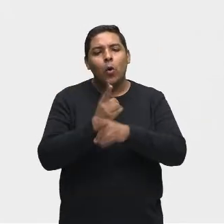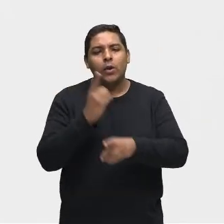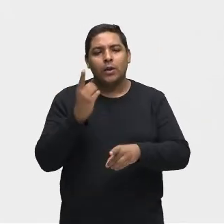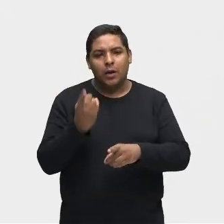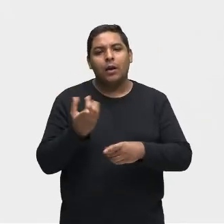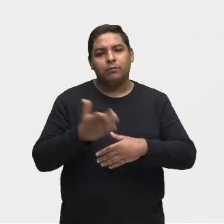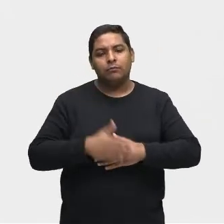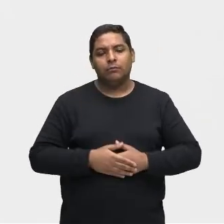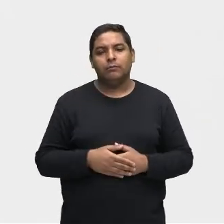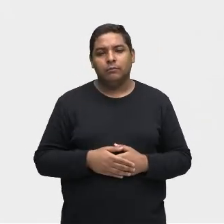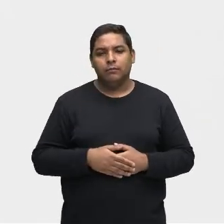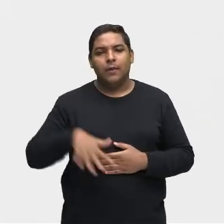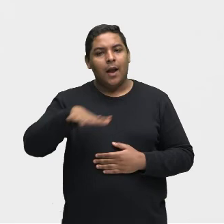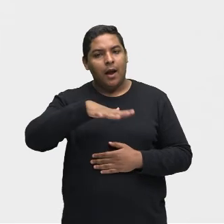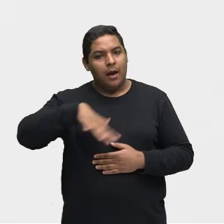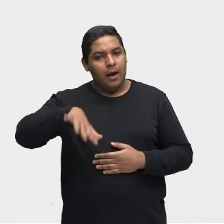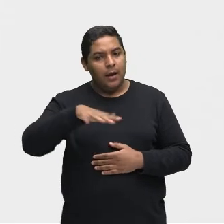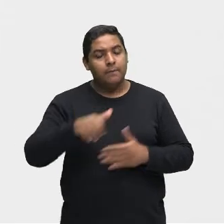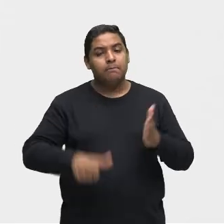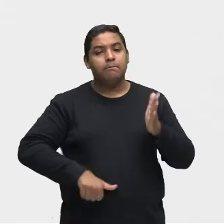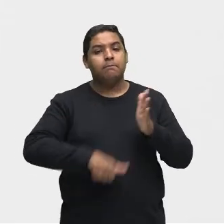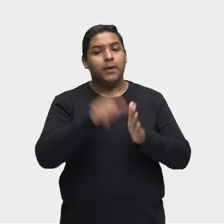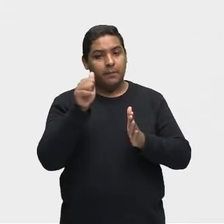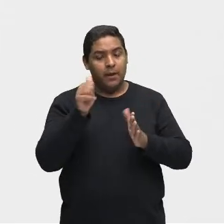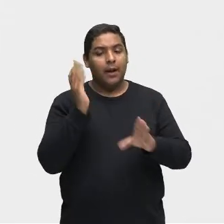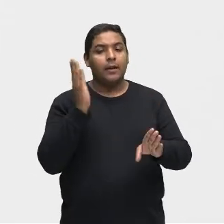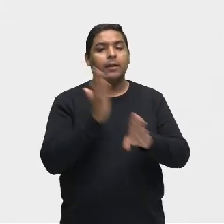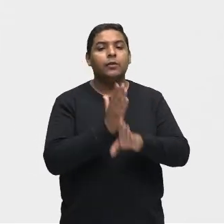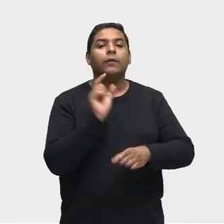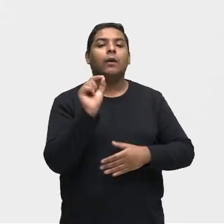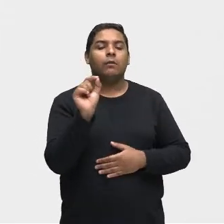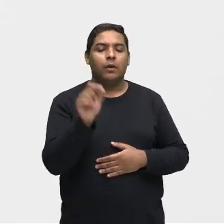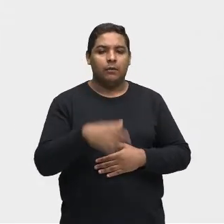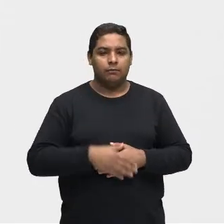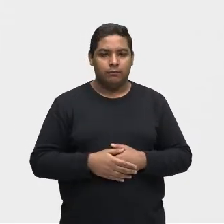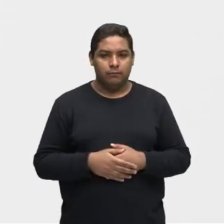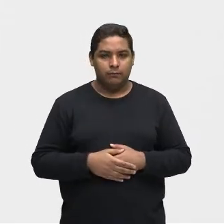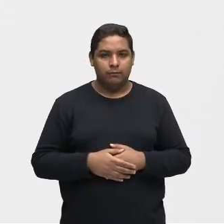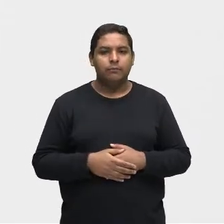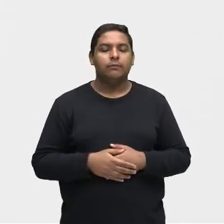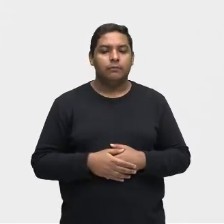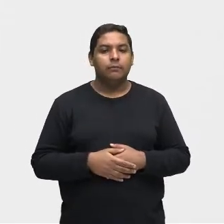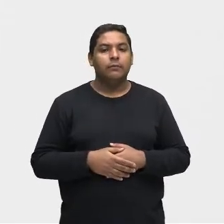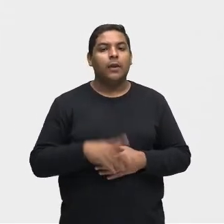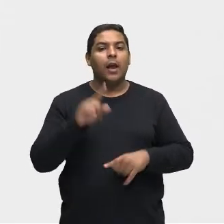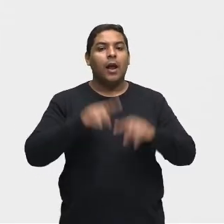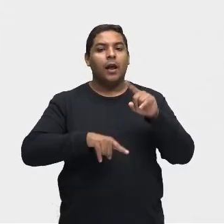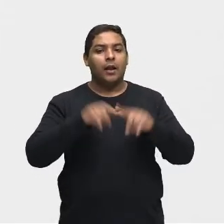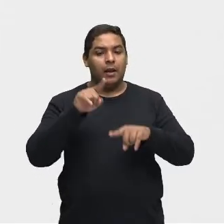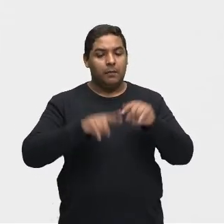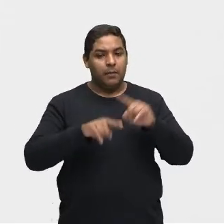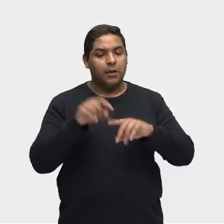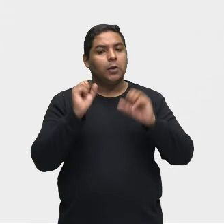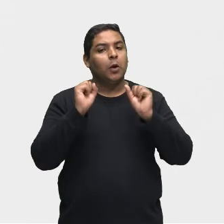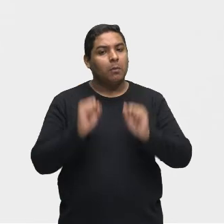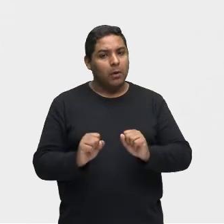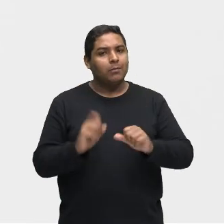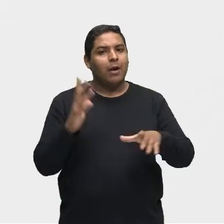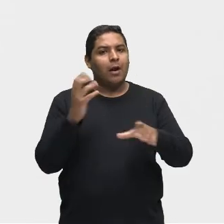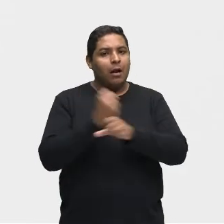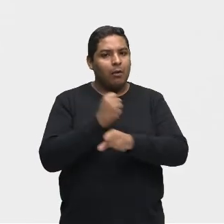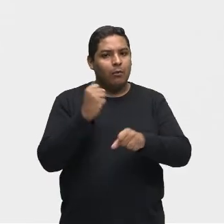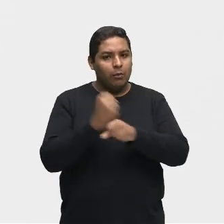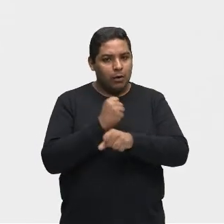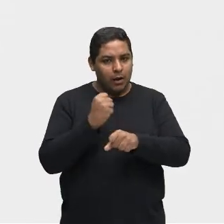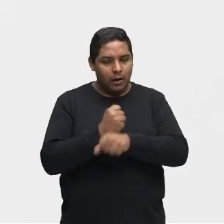abaixo, primeiramente, nós temos que identificar os elementos para que nós possamos, então,